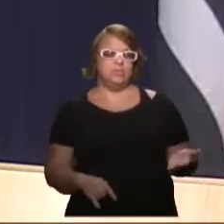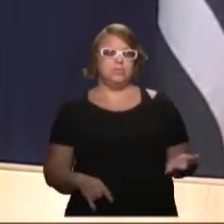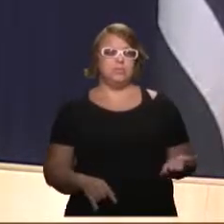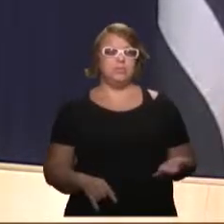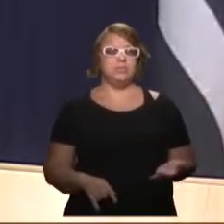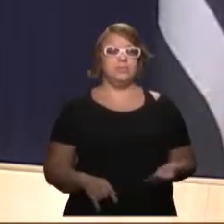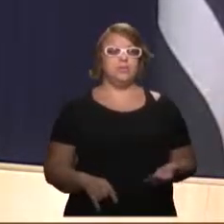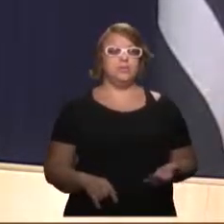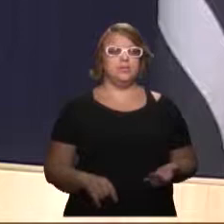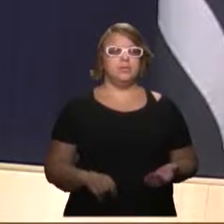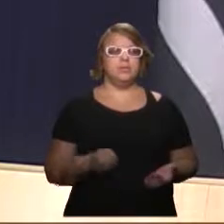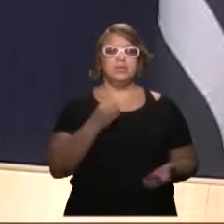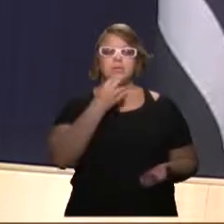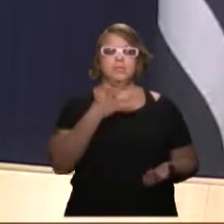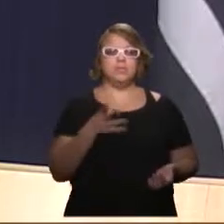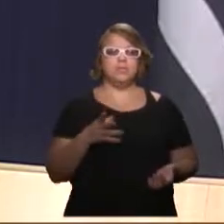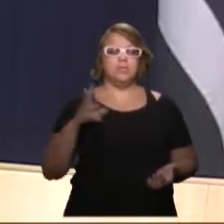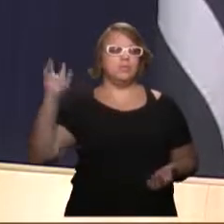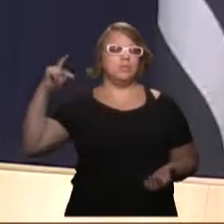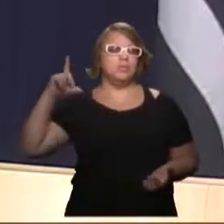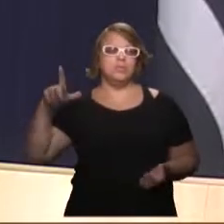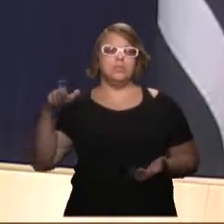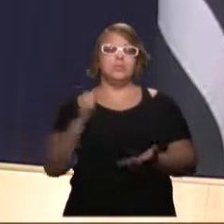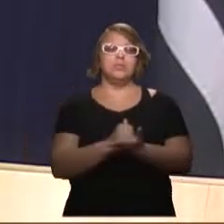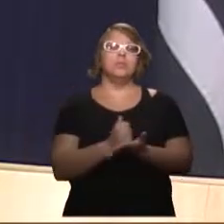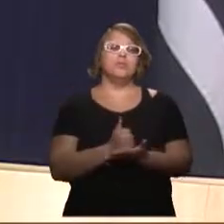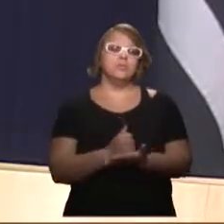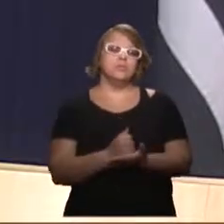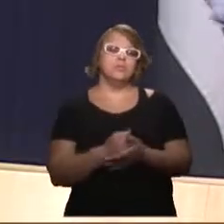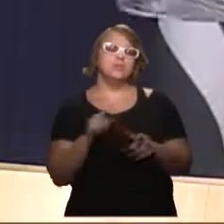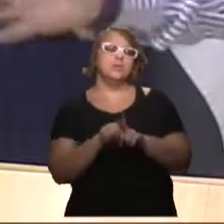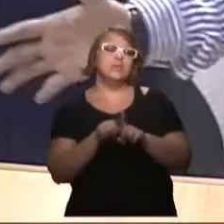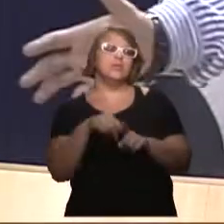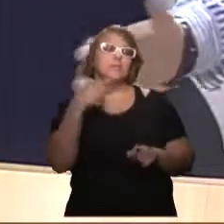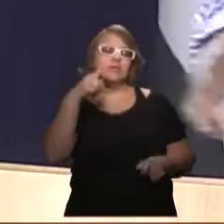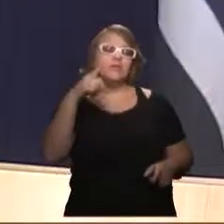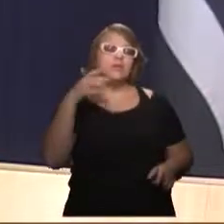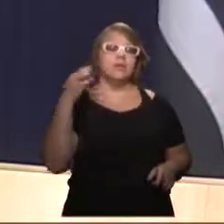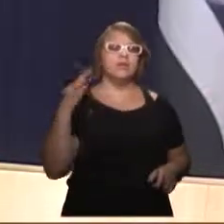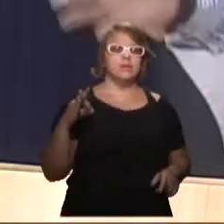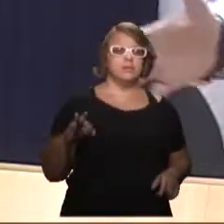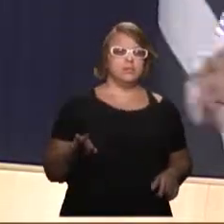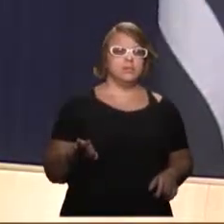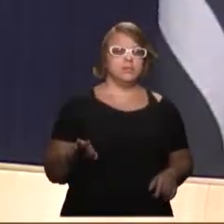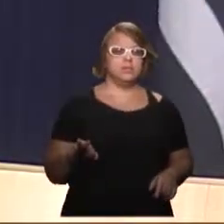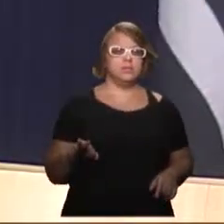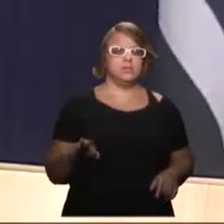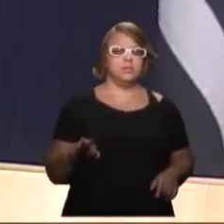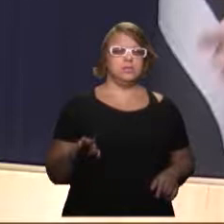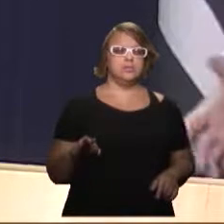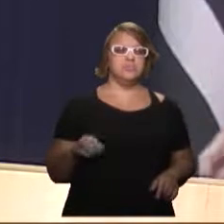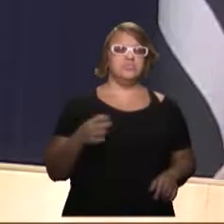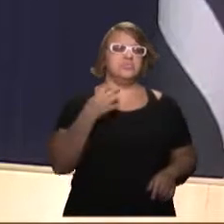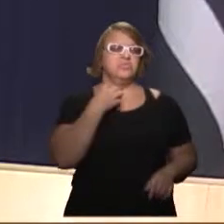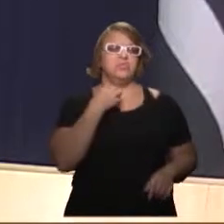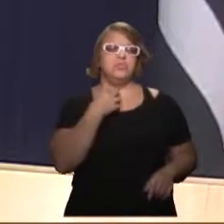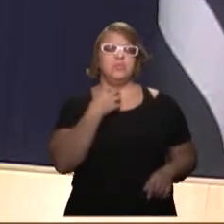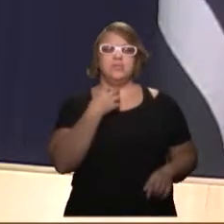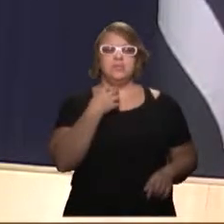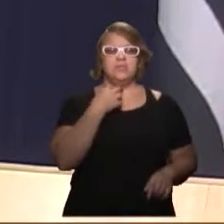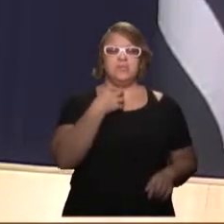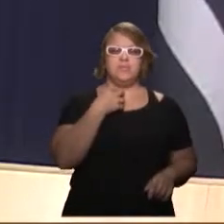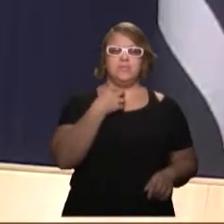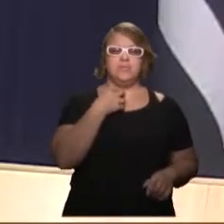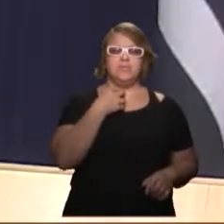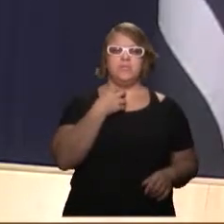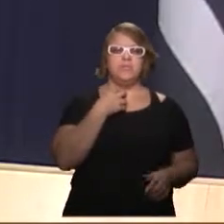certo. A gente não pode ficar também agraciando todo mundo de uma tal maneira em que não tenha regras. E